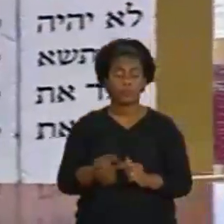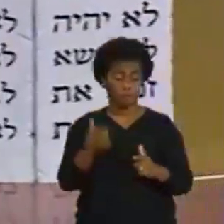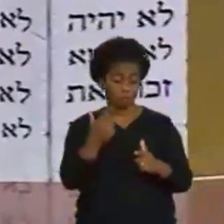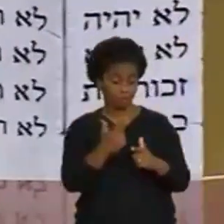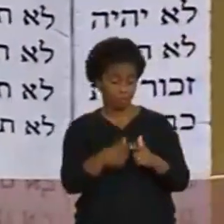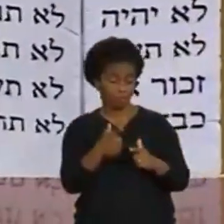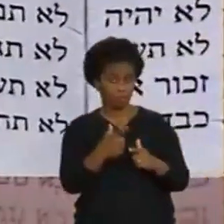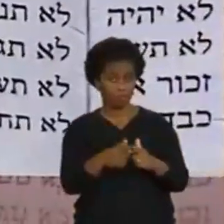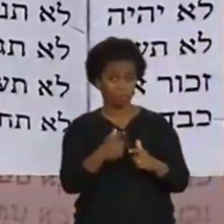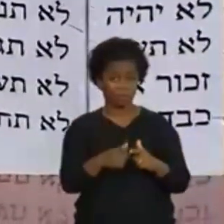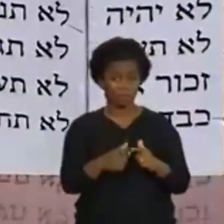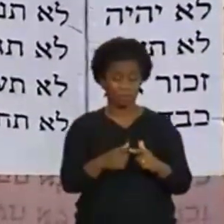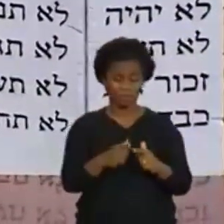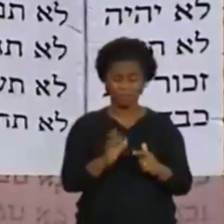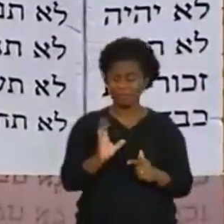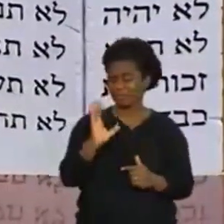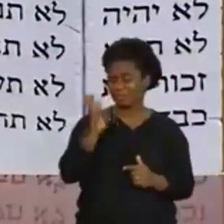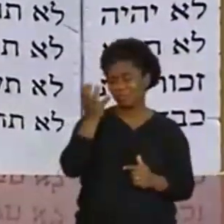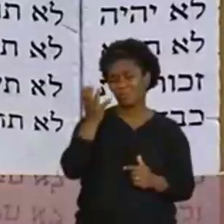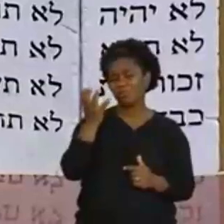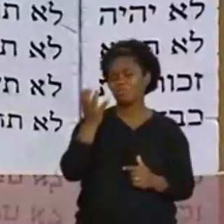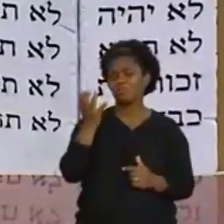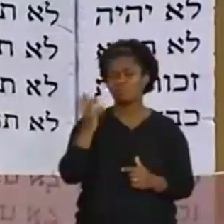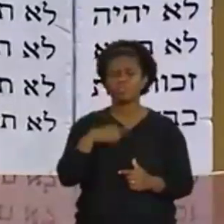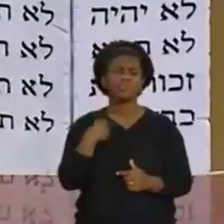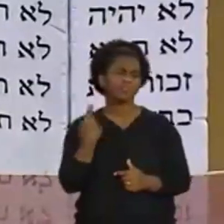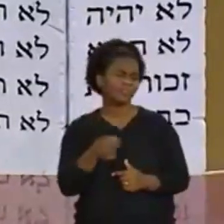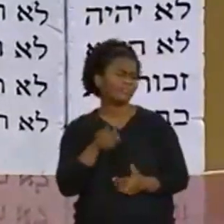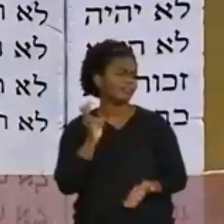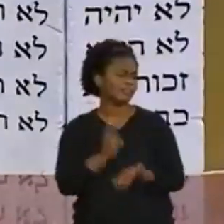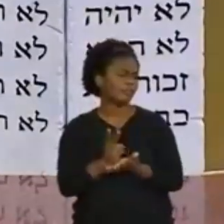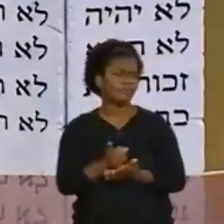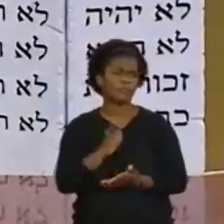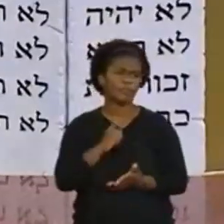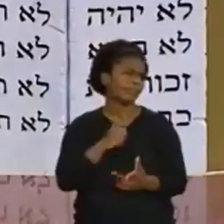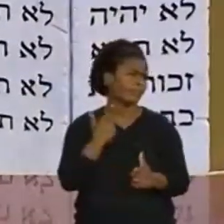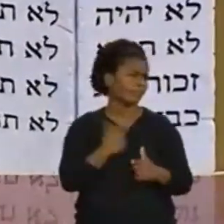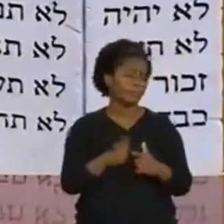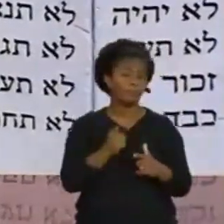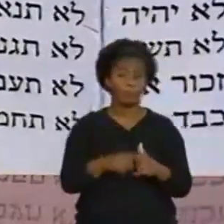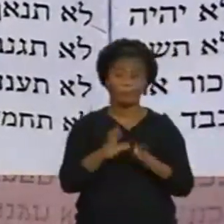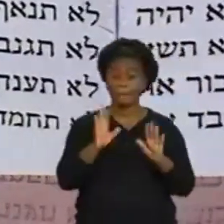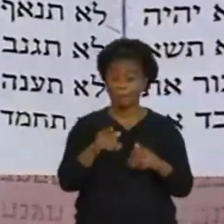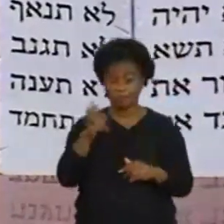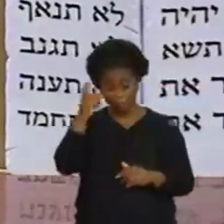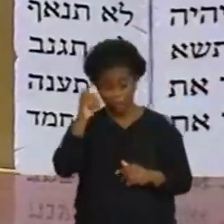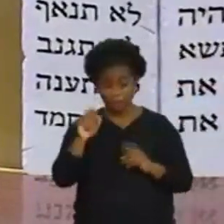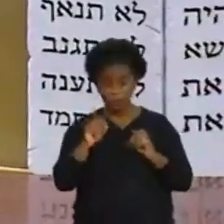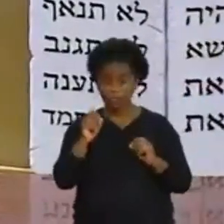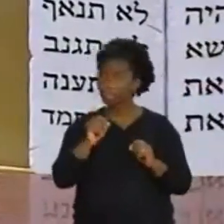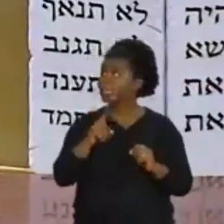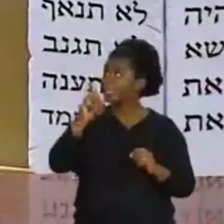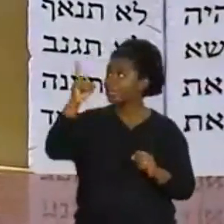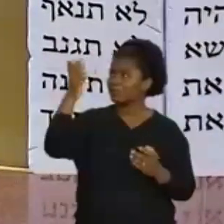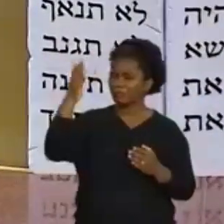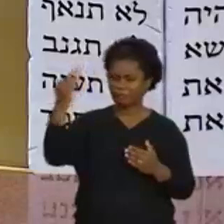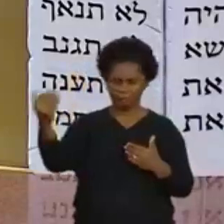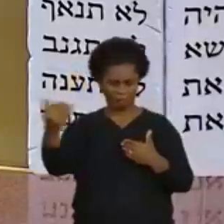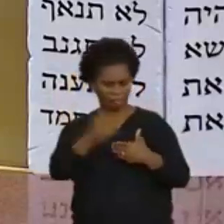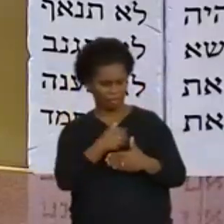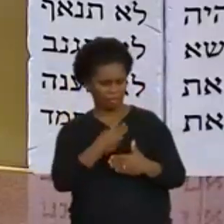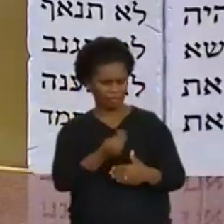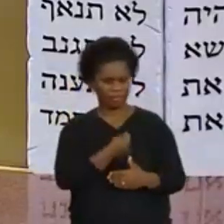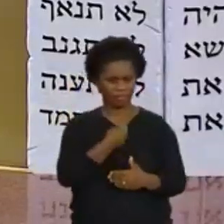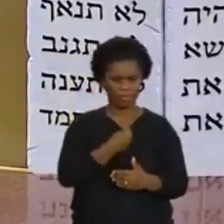Problemas, eles vão ser resolvidos e nós sempre vamos ter os problemas. Mas não pense que Deus quer entrar na nossa vida